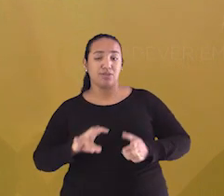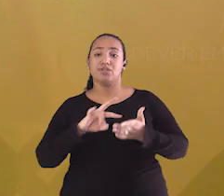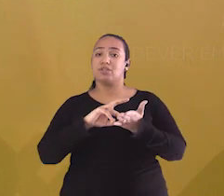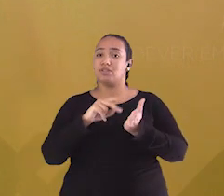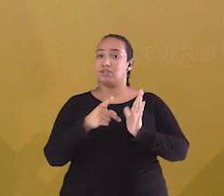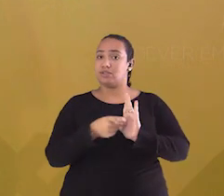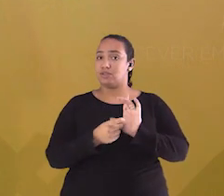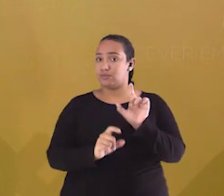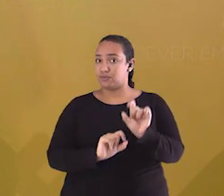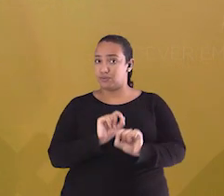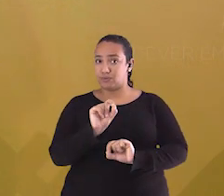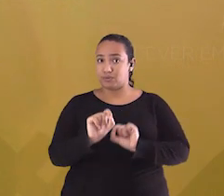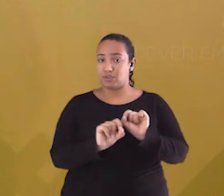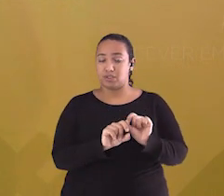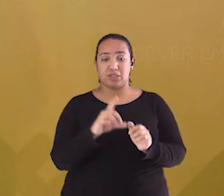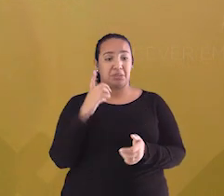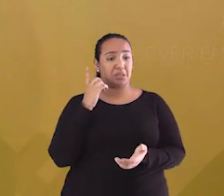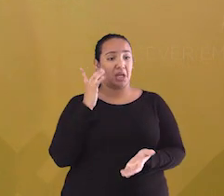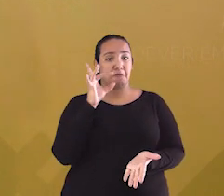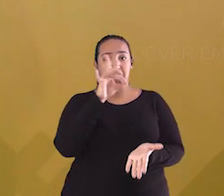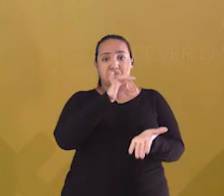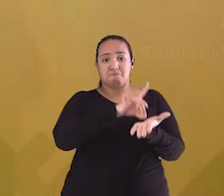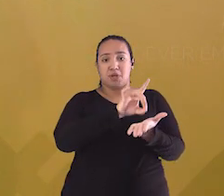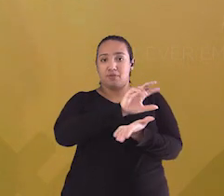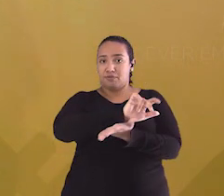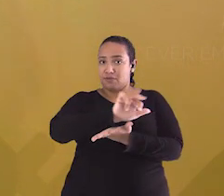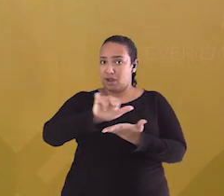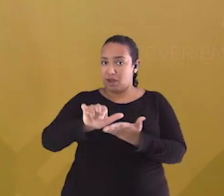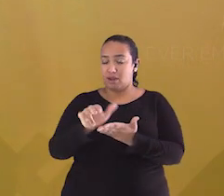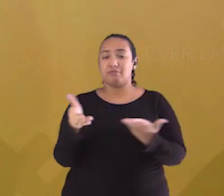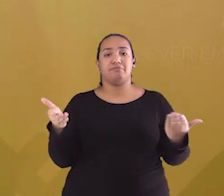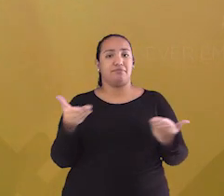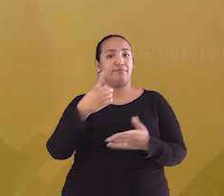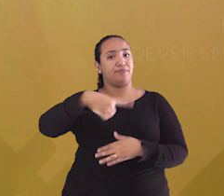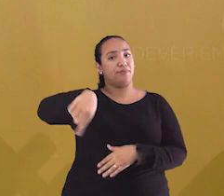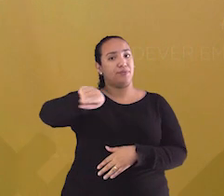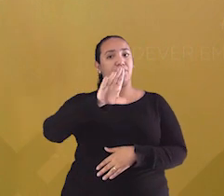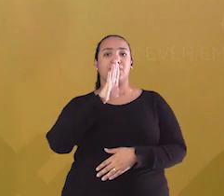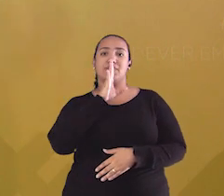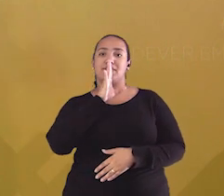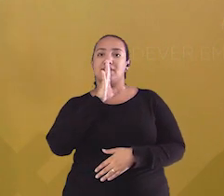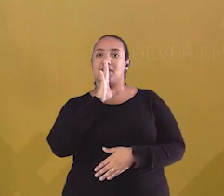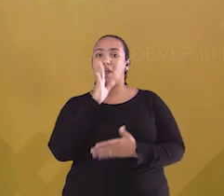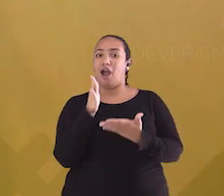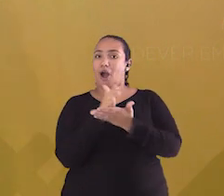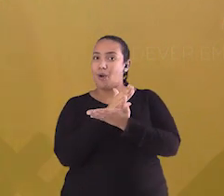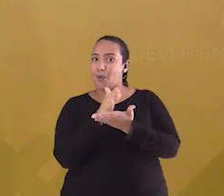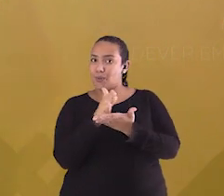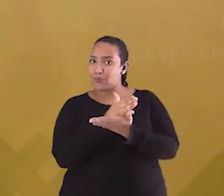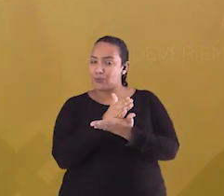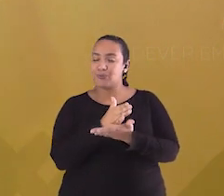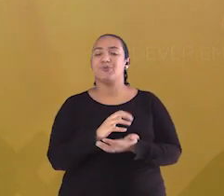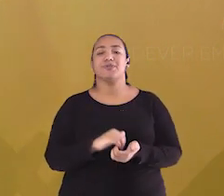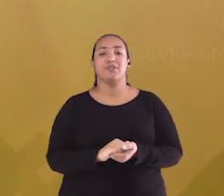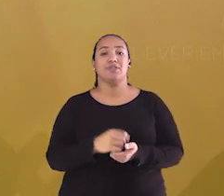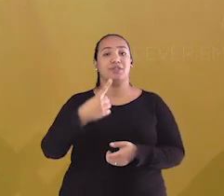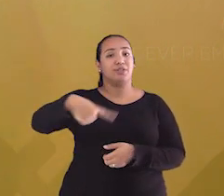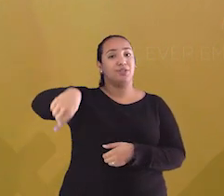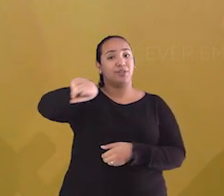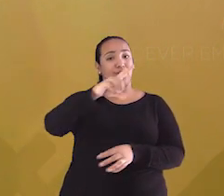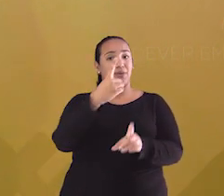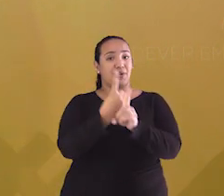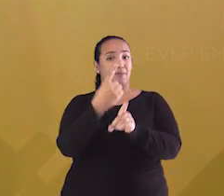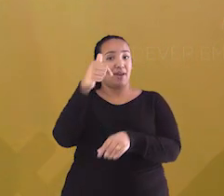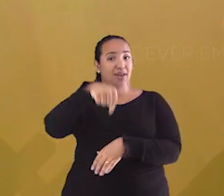às origens, dentre várias outras. Vamos conhecer, então, alguns tipos de diversidade que encontramos